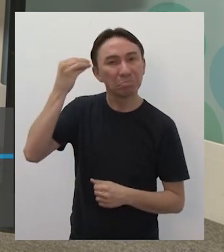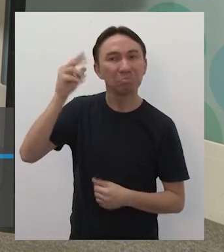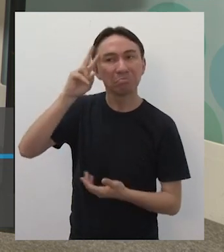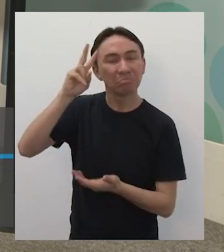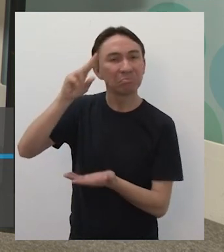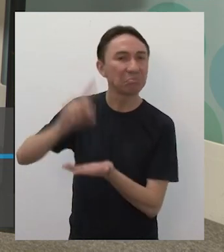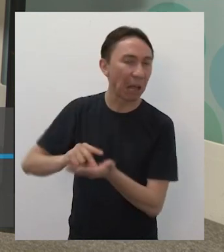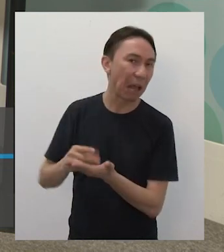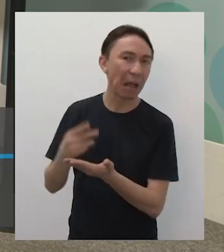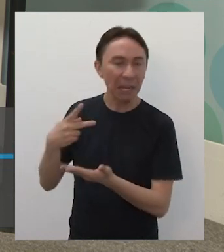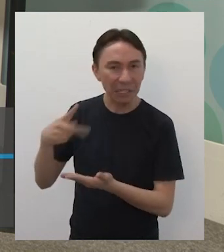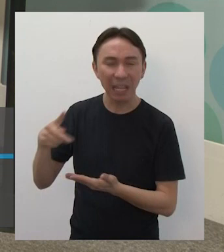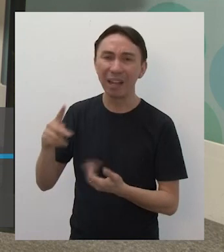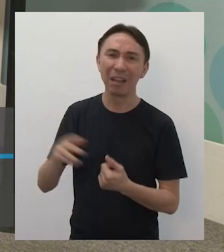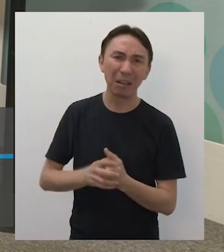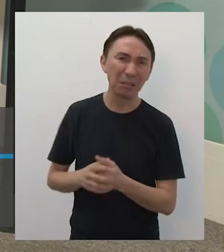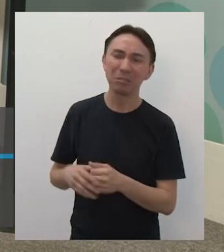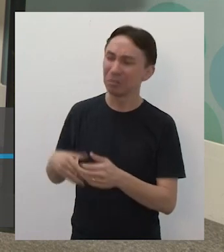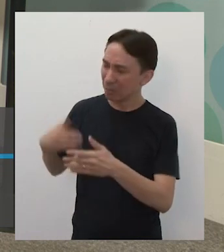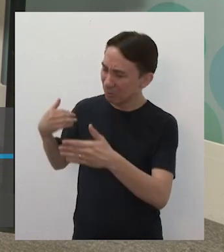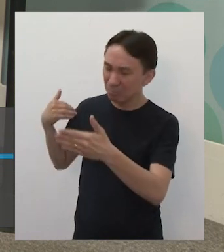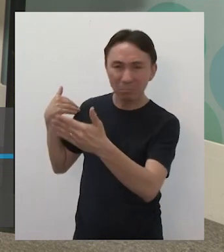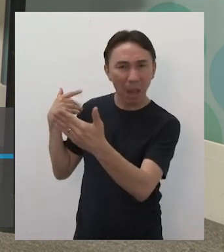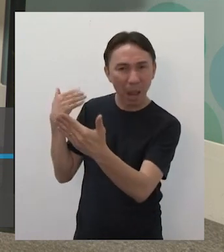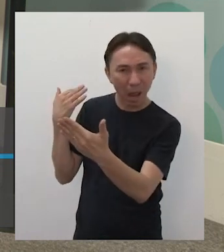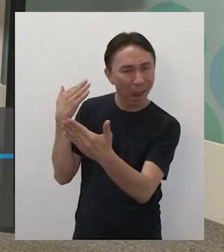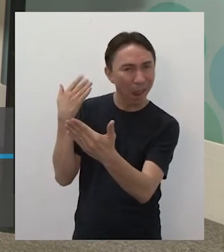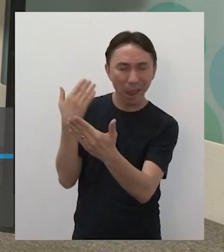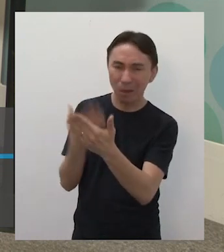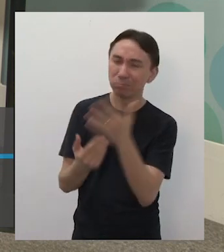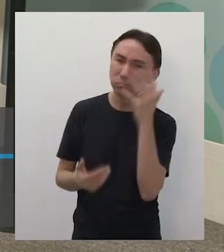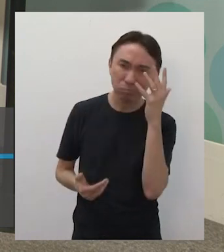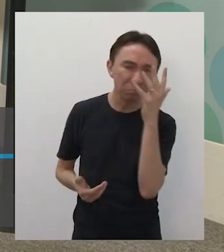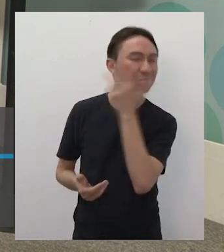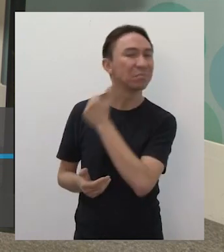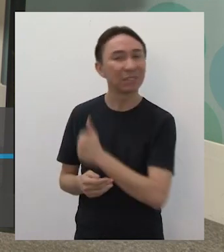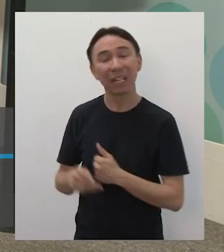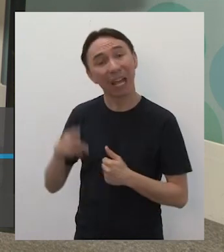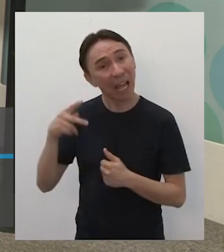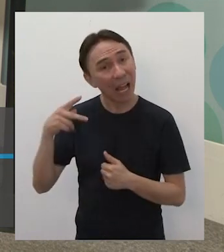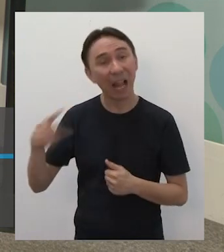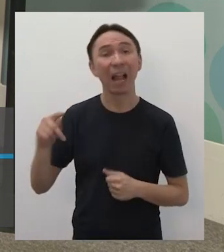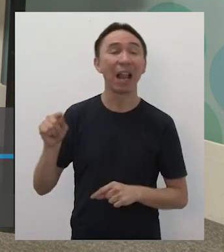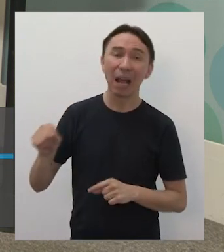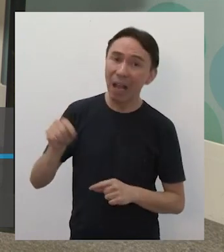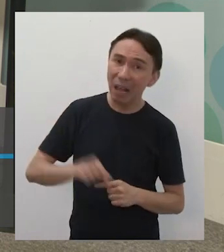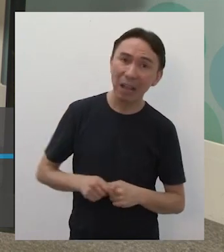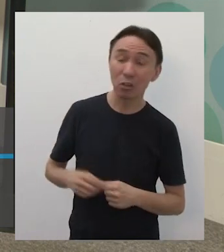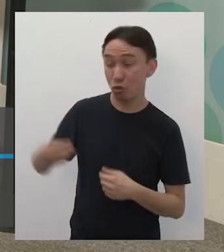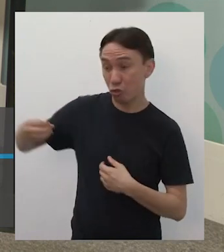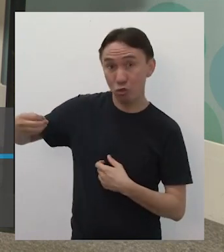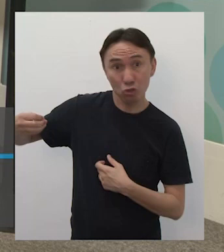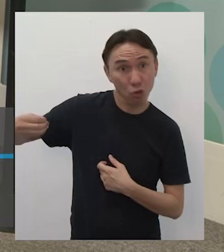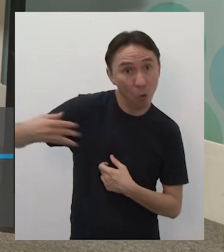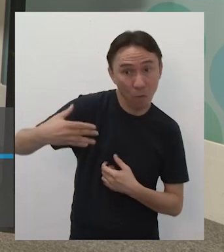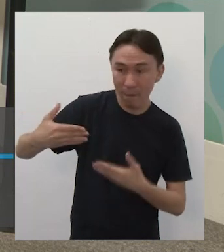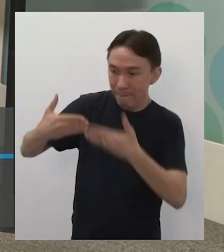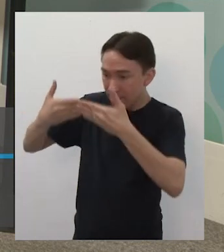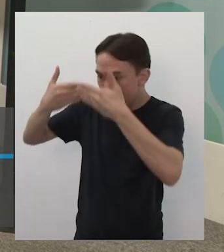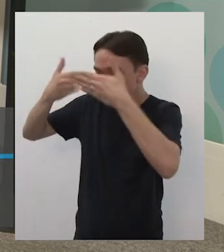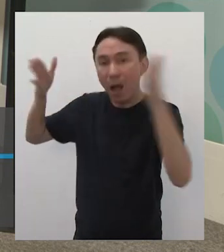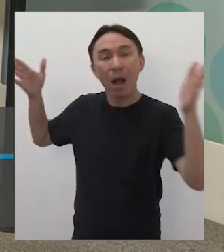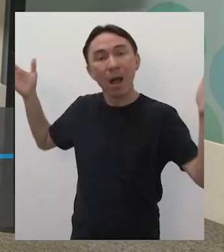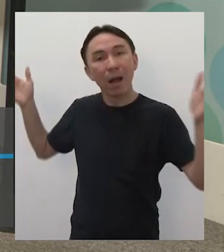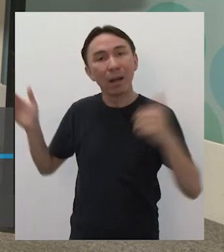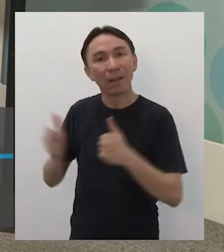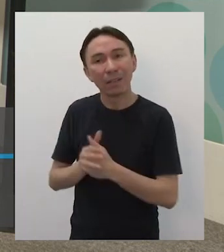carreira muito bacana e realmente, além de ser uma pessoa aberta ao novo, né? Também é uma pessoa muito amável, né? À medida em que ela gosta também de deixar